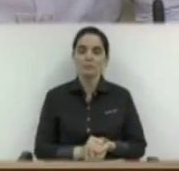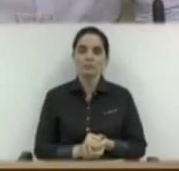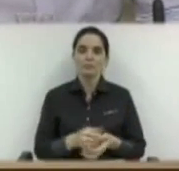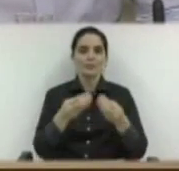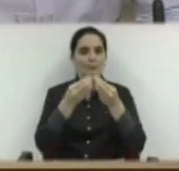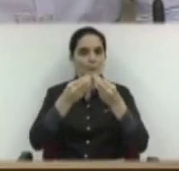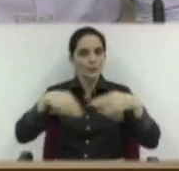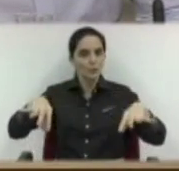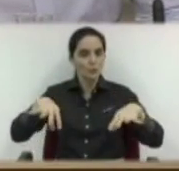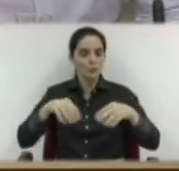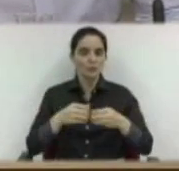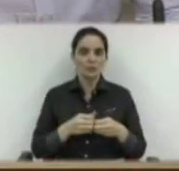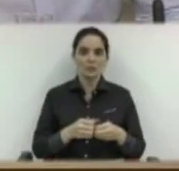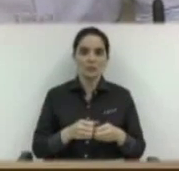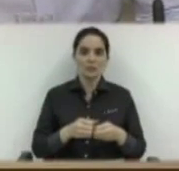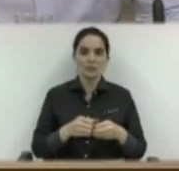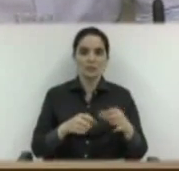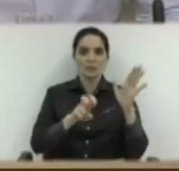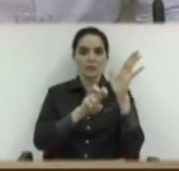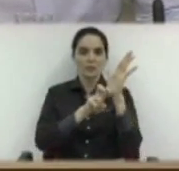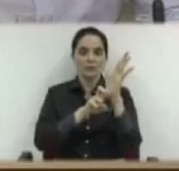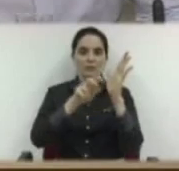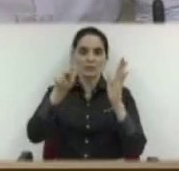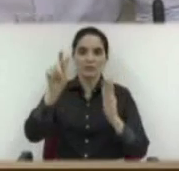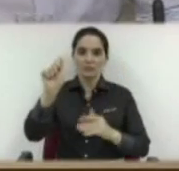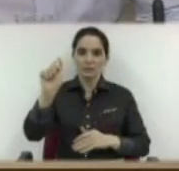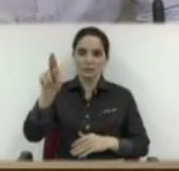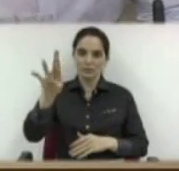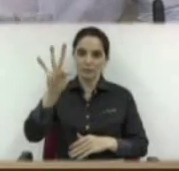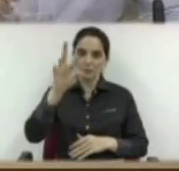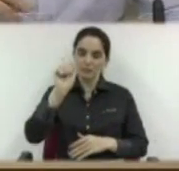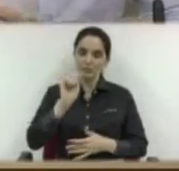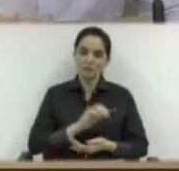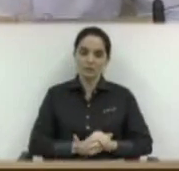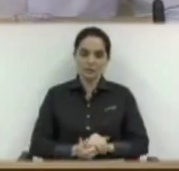ela prejudica o item 5º da pauta.